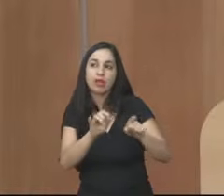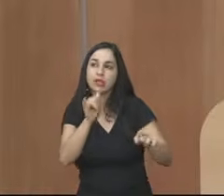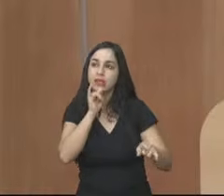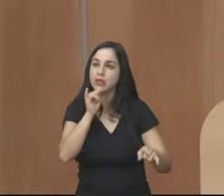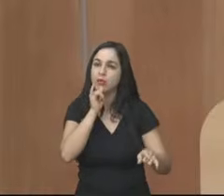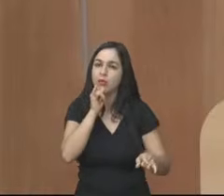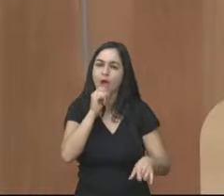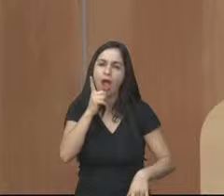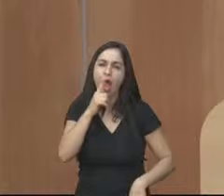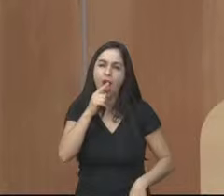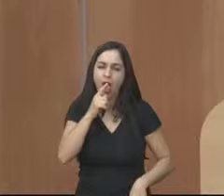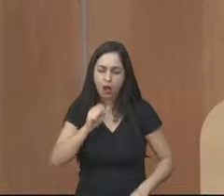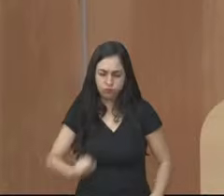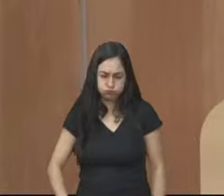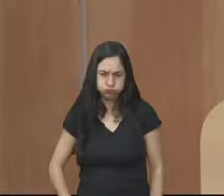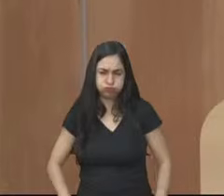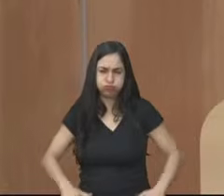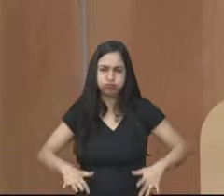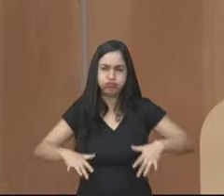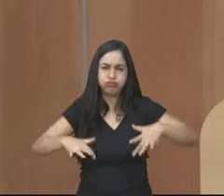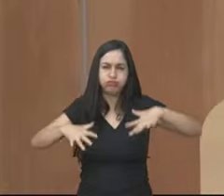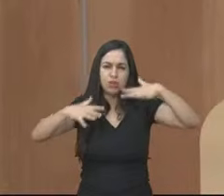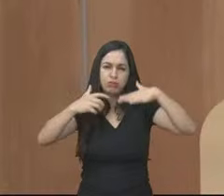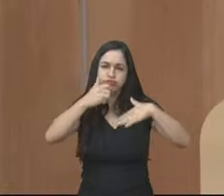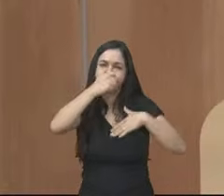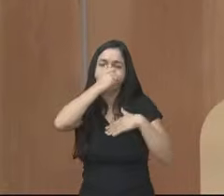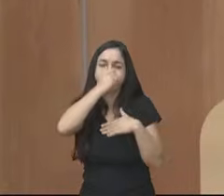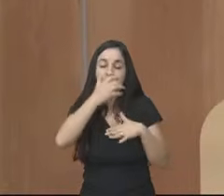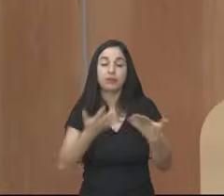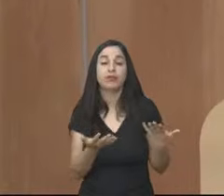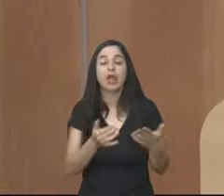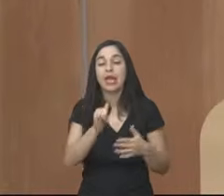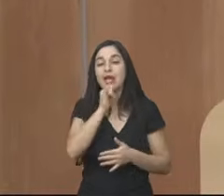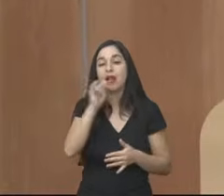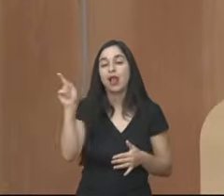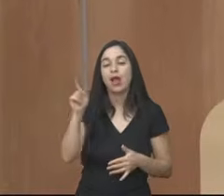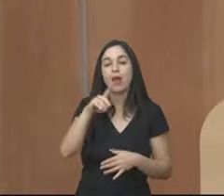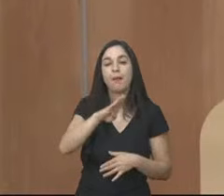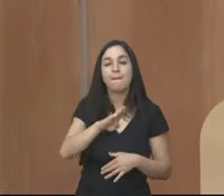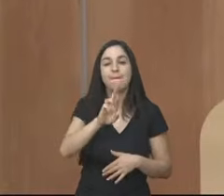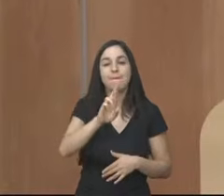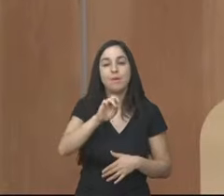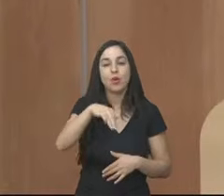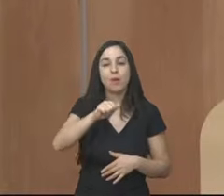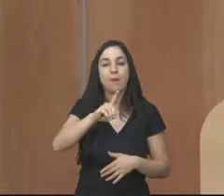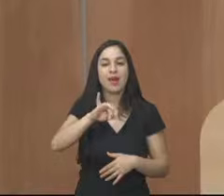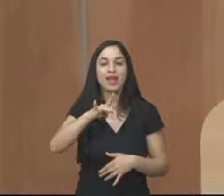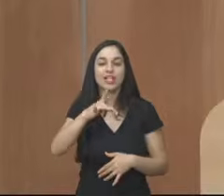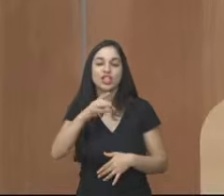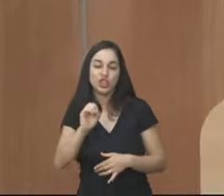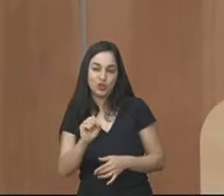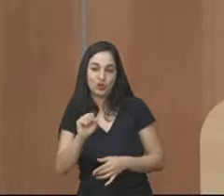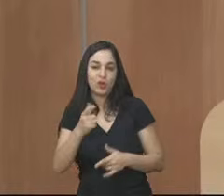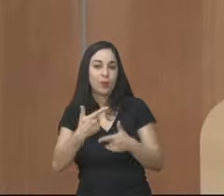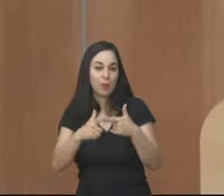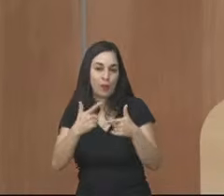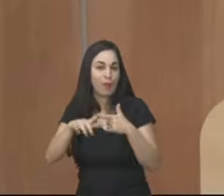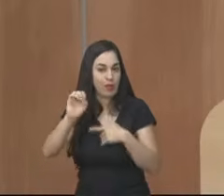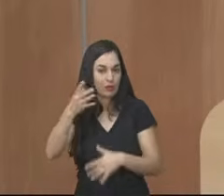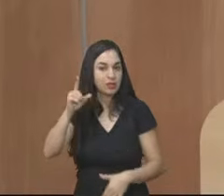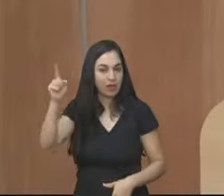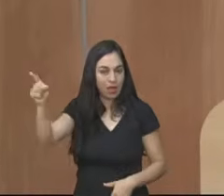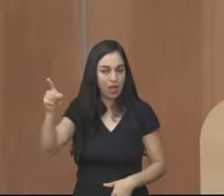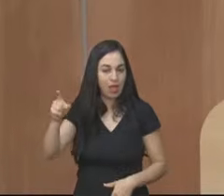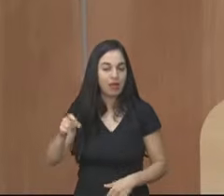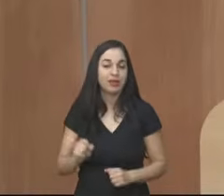muitos desastres naturais. Brumadinho foi um exemplo disso, né? E porque vocês são os primeiros a